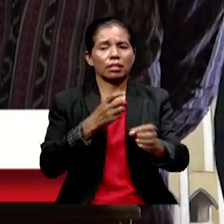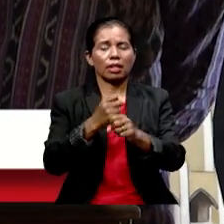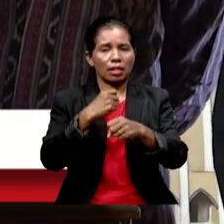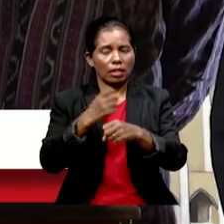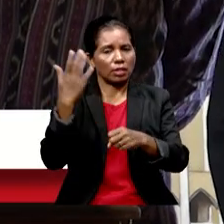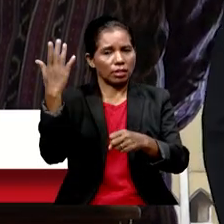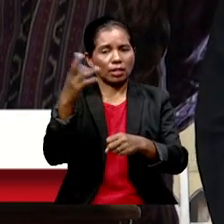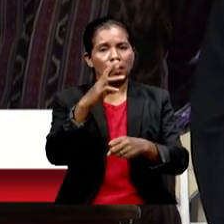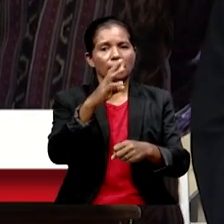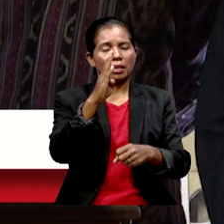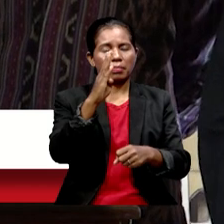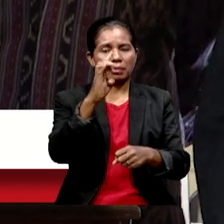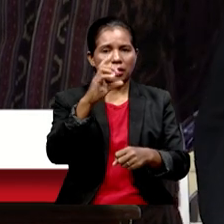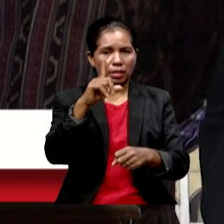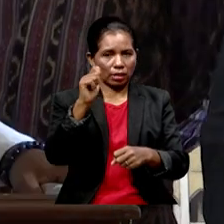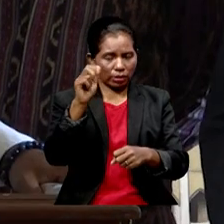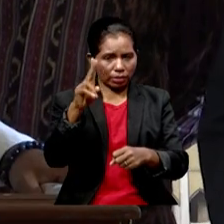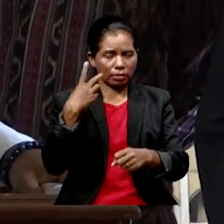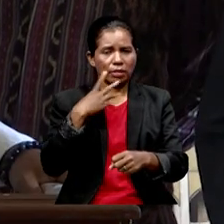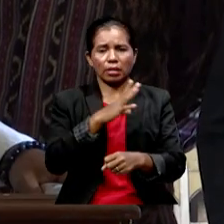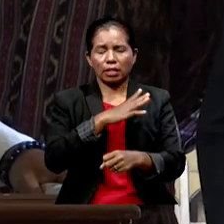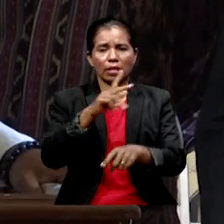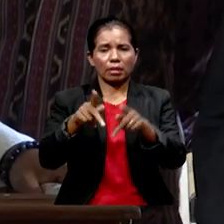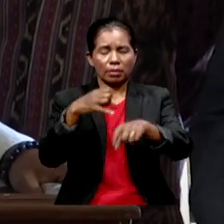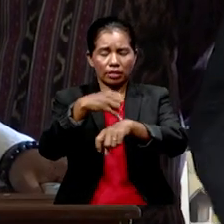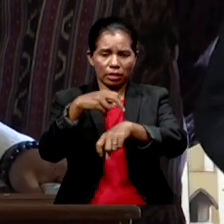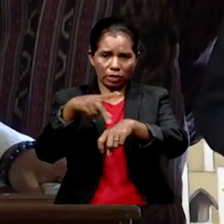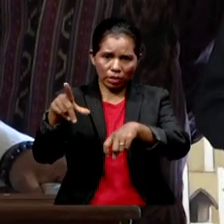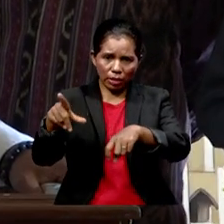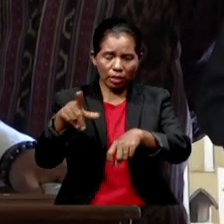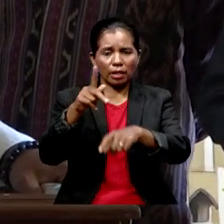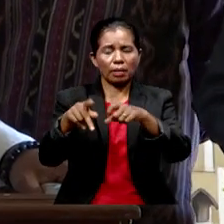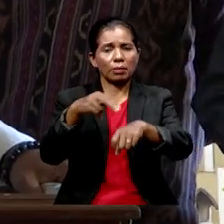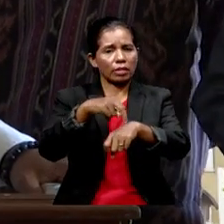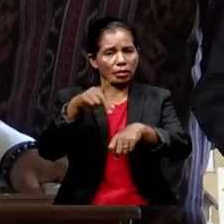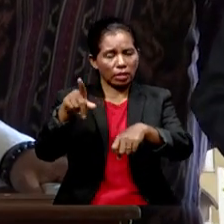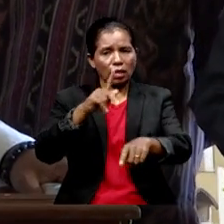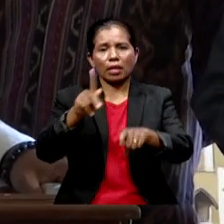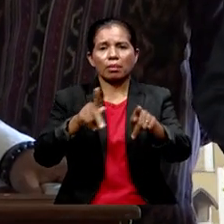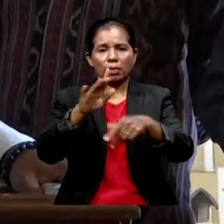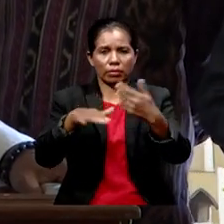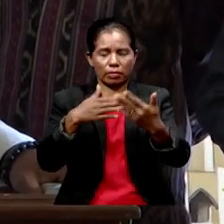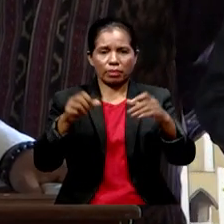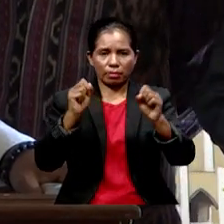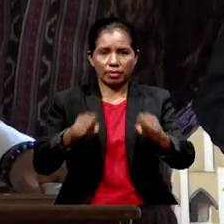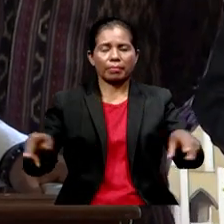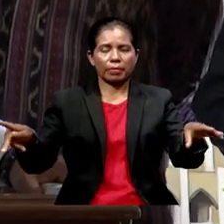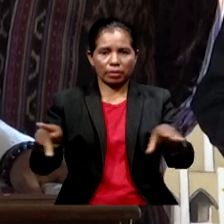E ita hein katak, é uma internacional, é uma nacional e é uma hutu belé, rola parte e